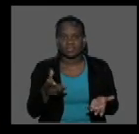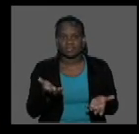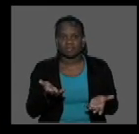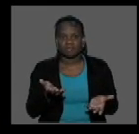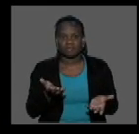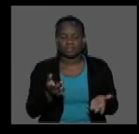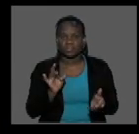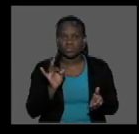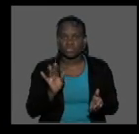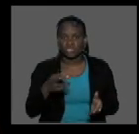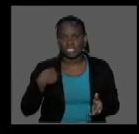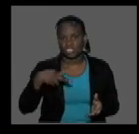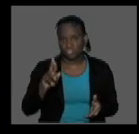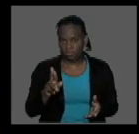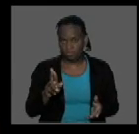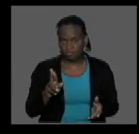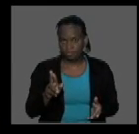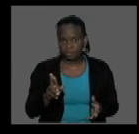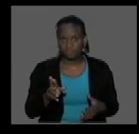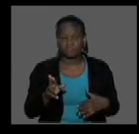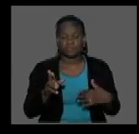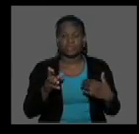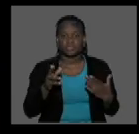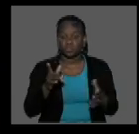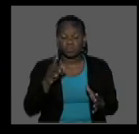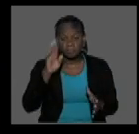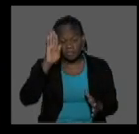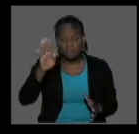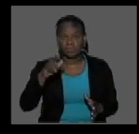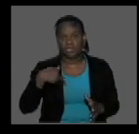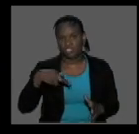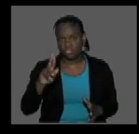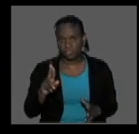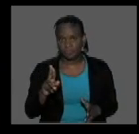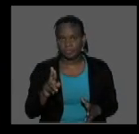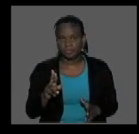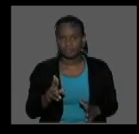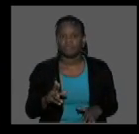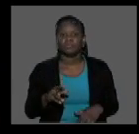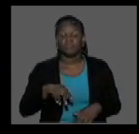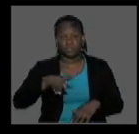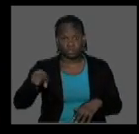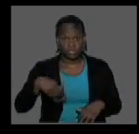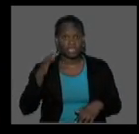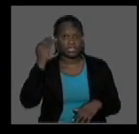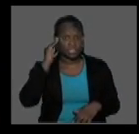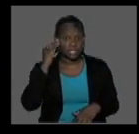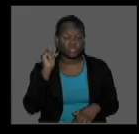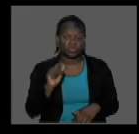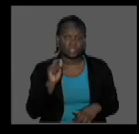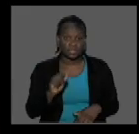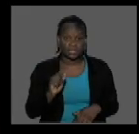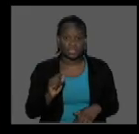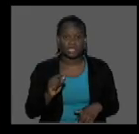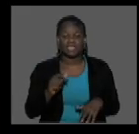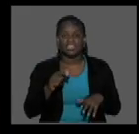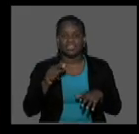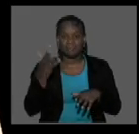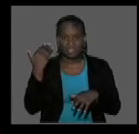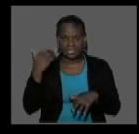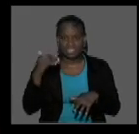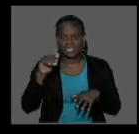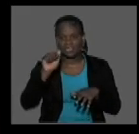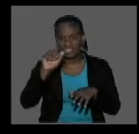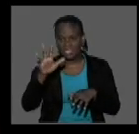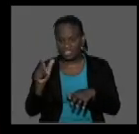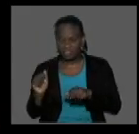aspecto somente religioso ou estritamente religioso. A gente entende que na